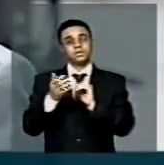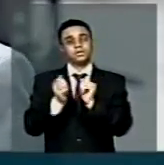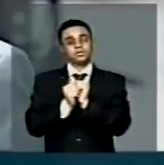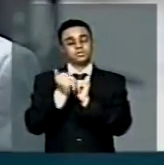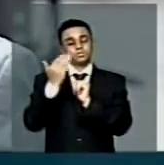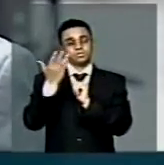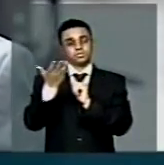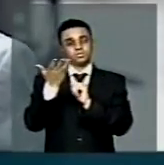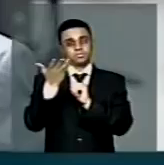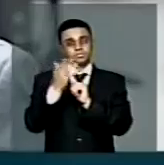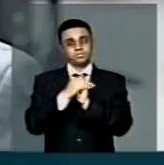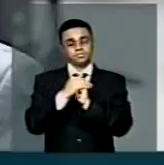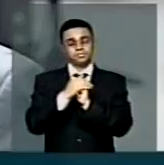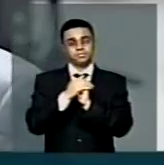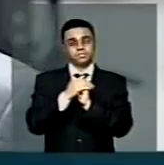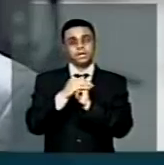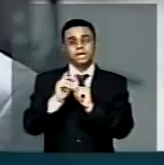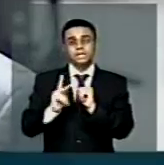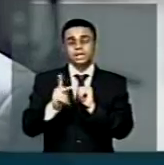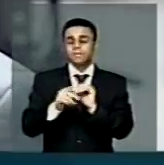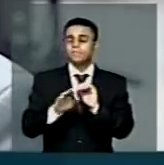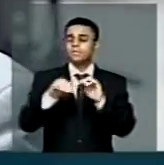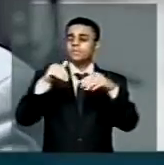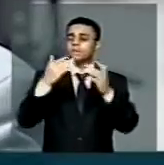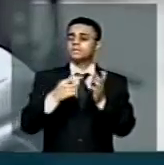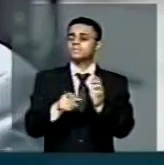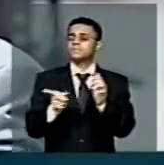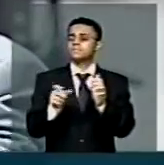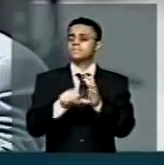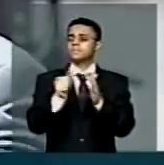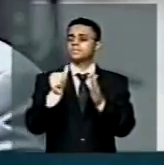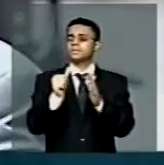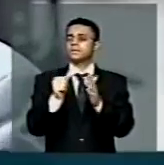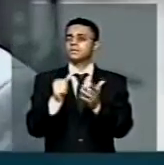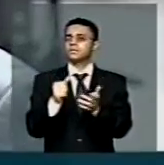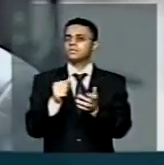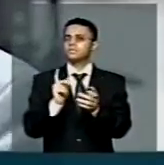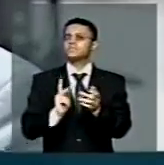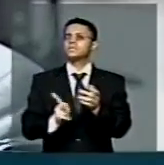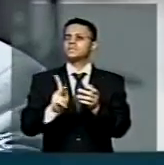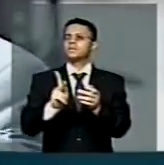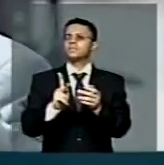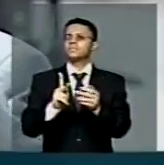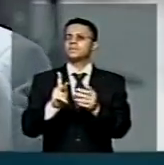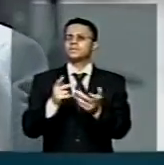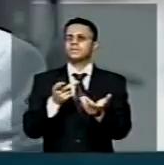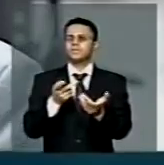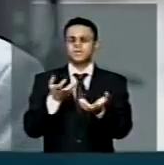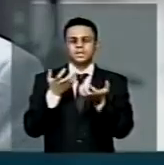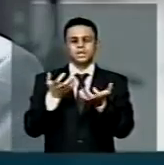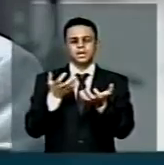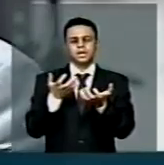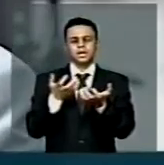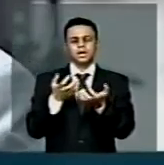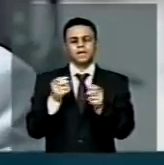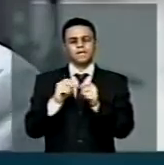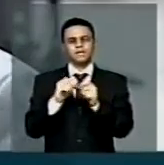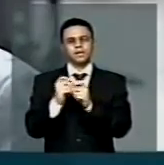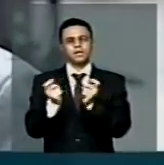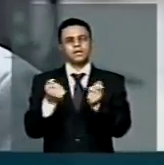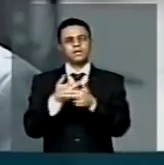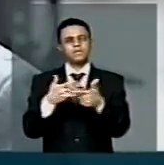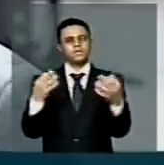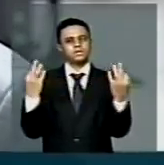de Vossa Excelência, que desde o primeiro momento tem colocado o dedo na ferida com muita competência e com